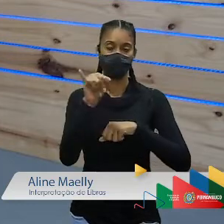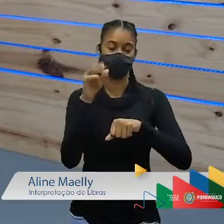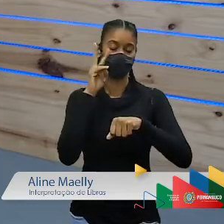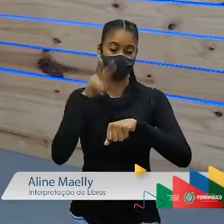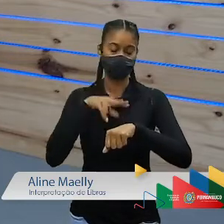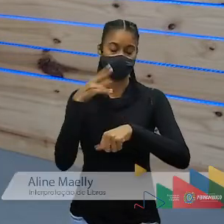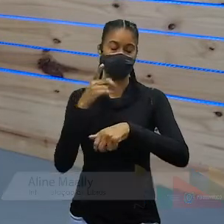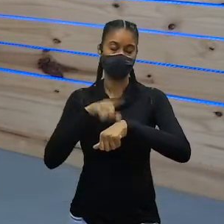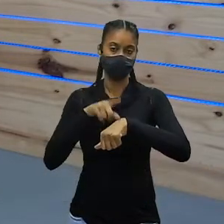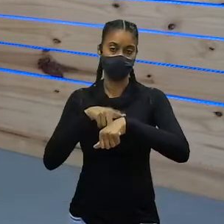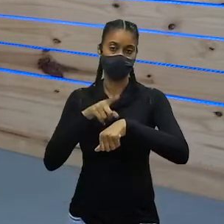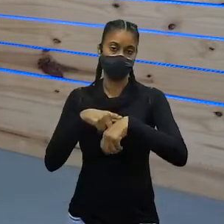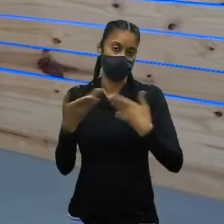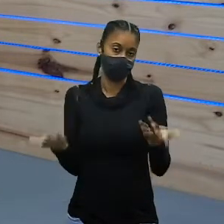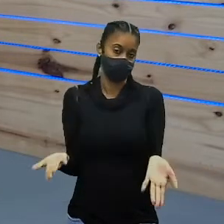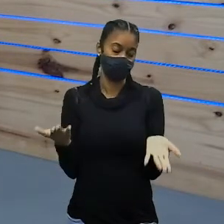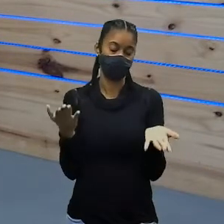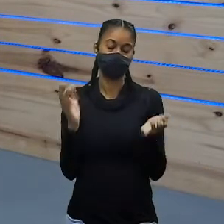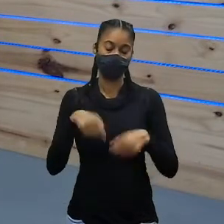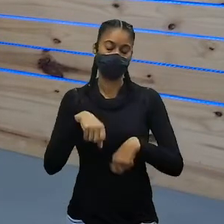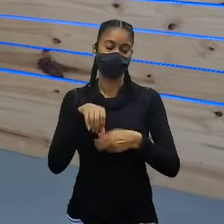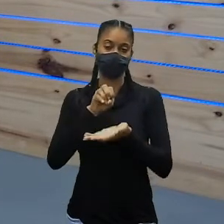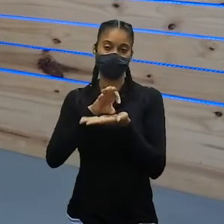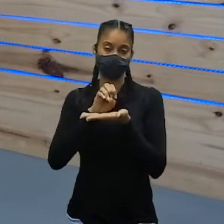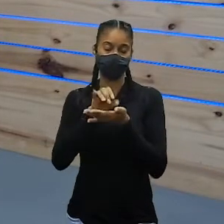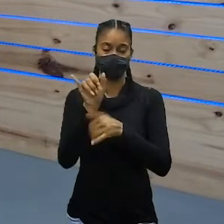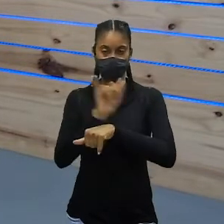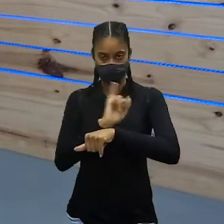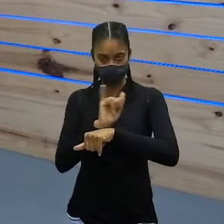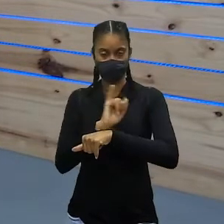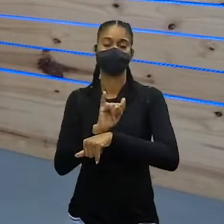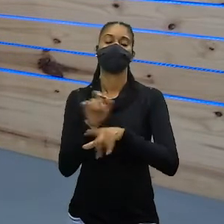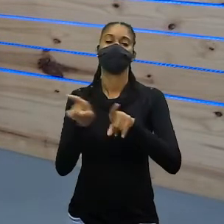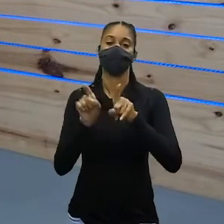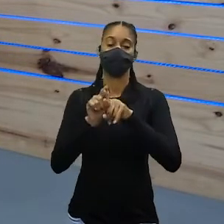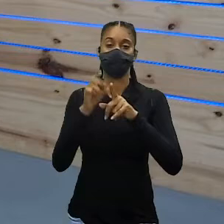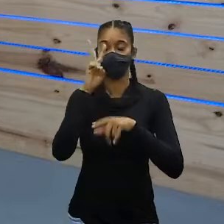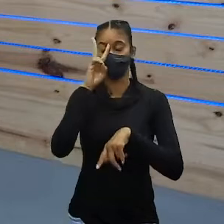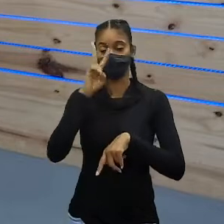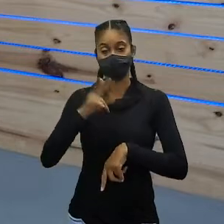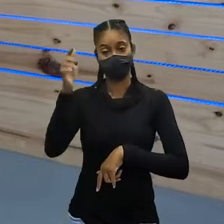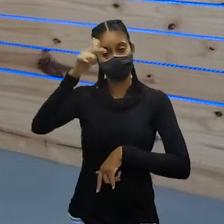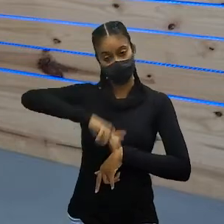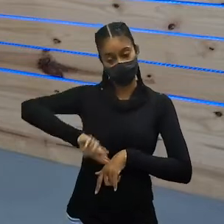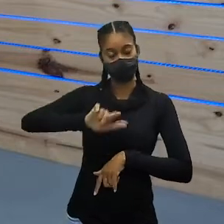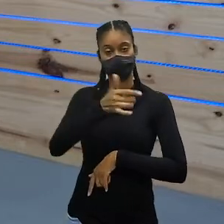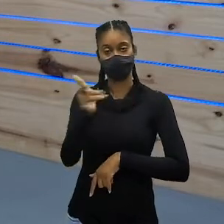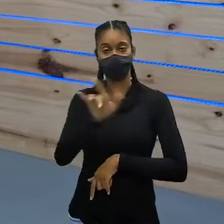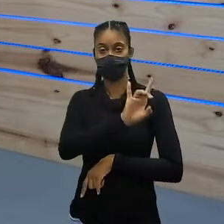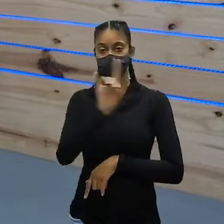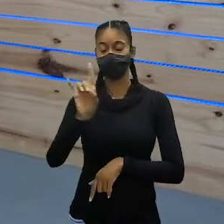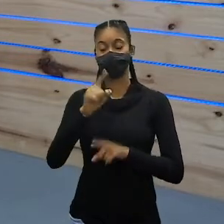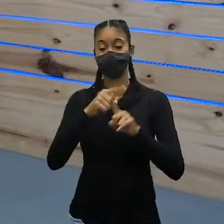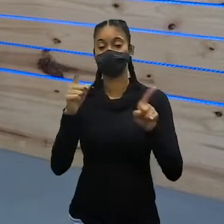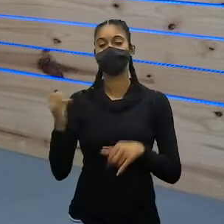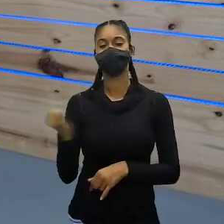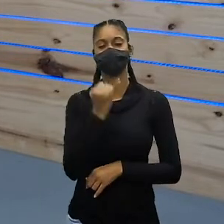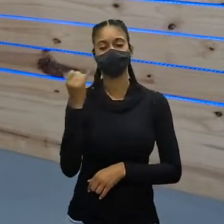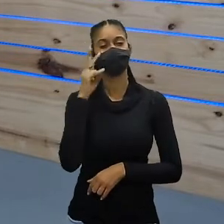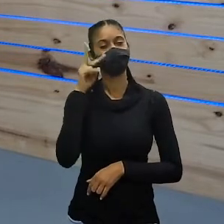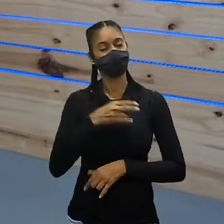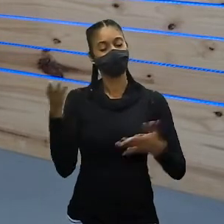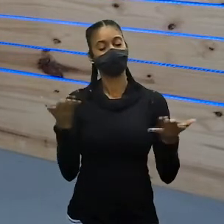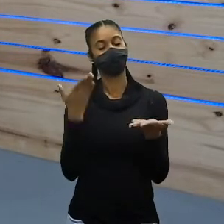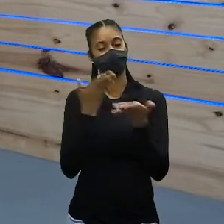seja no canal do YouTube, pelo EducaPE, seja nas nossas reprises, mas o importante é que você está assistindo essa aula, está